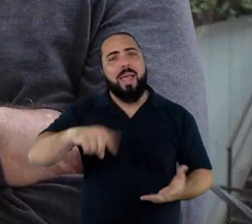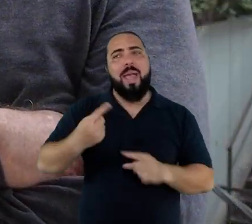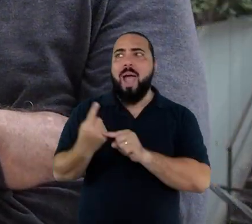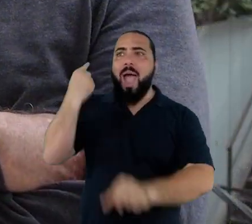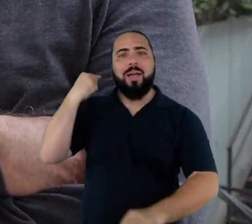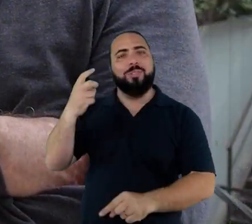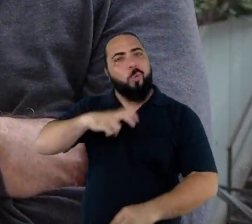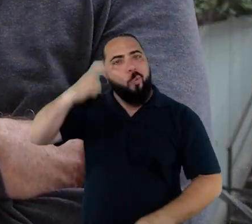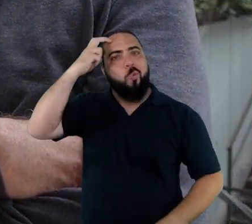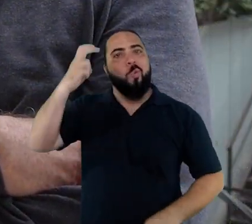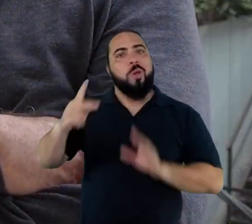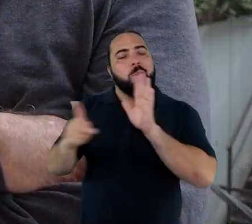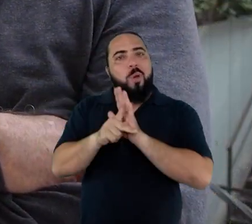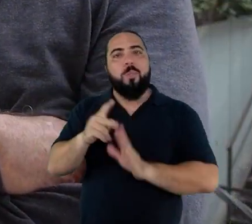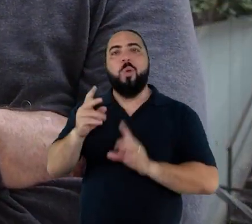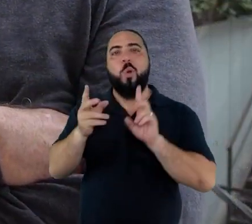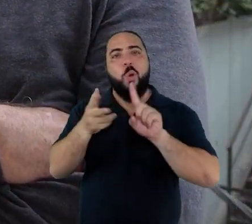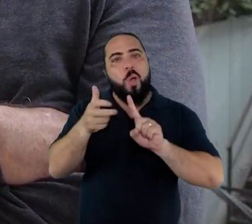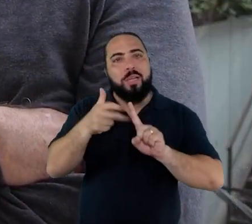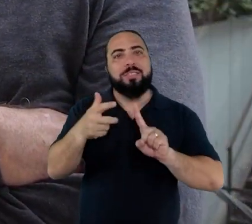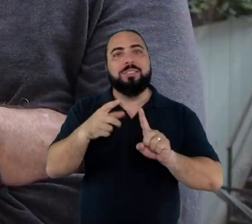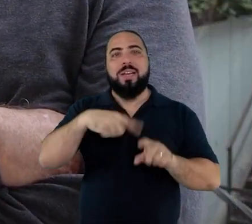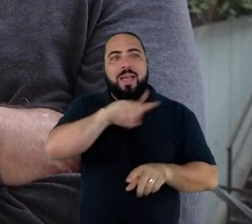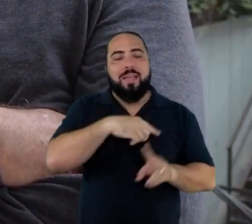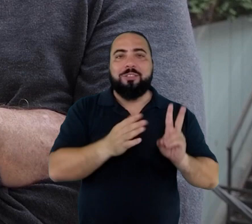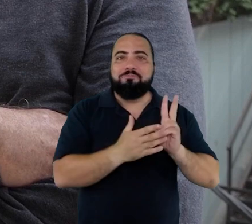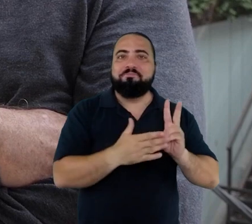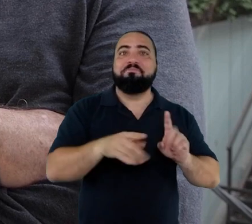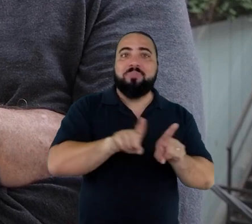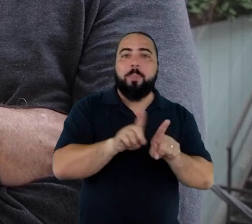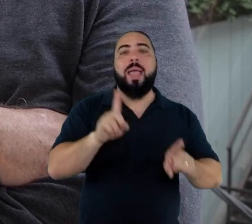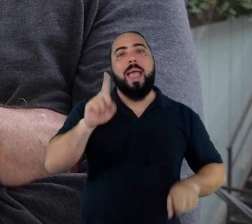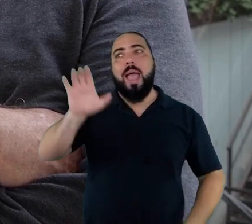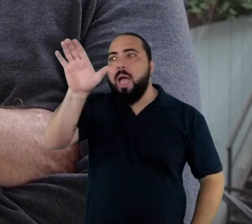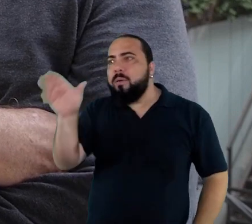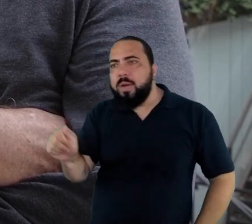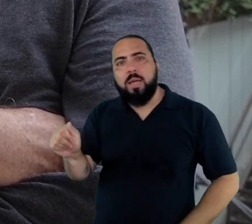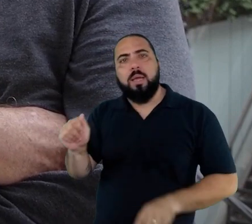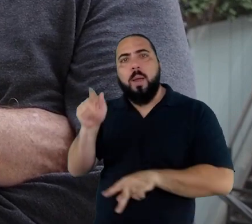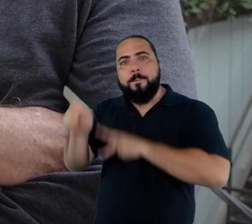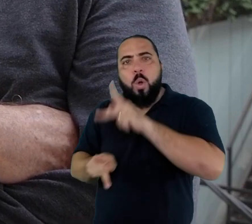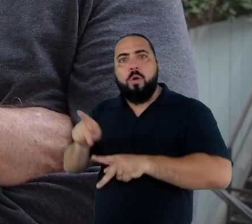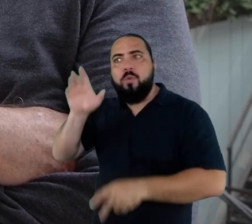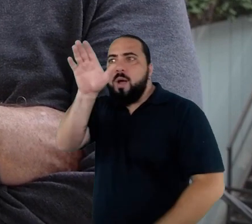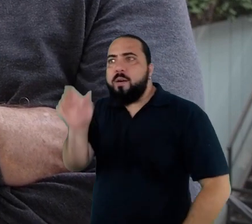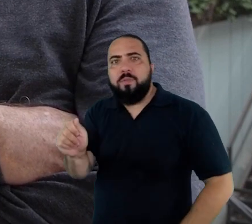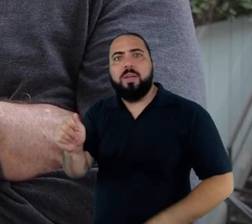Dessas culturas indígenas que viveram aqui e também da cultura africana,